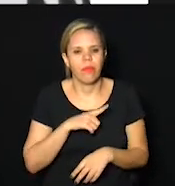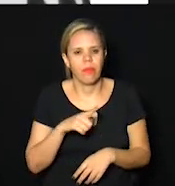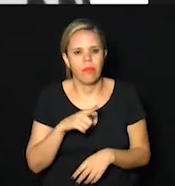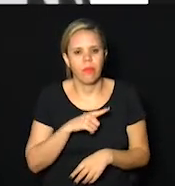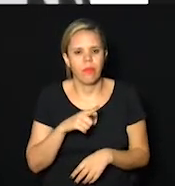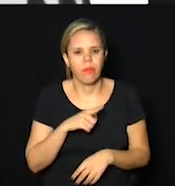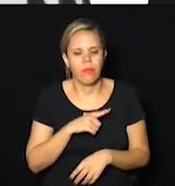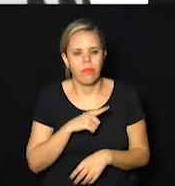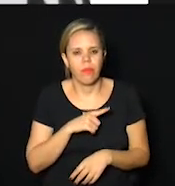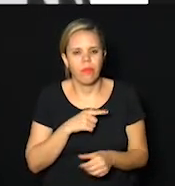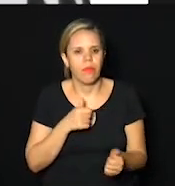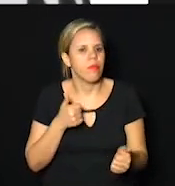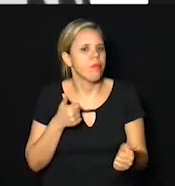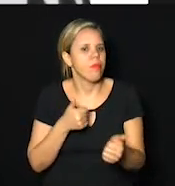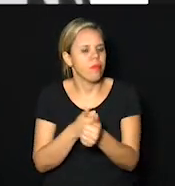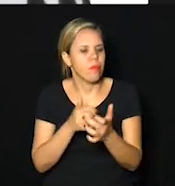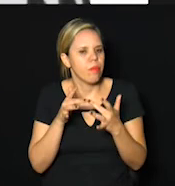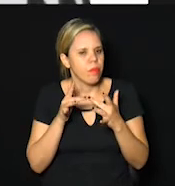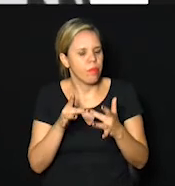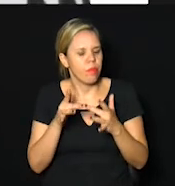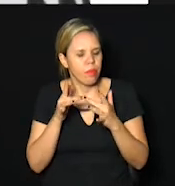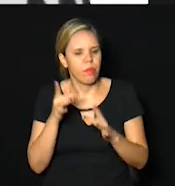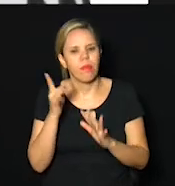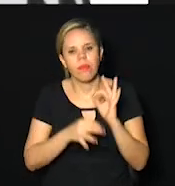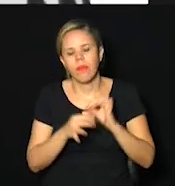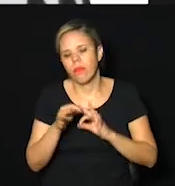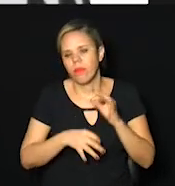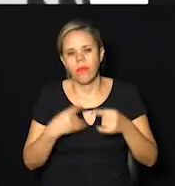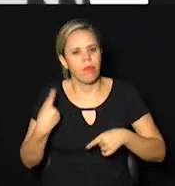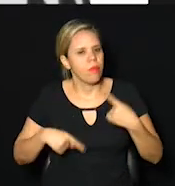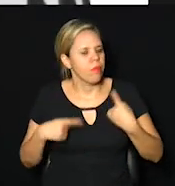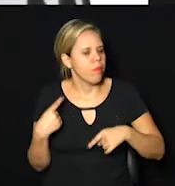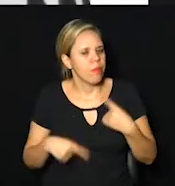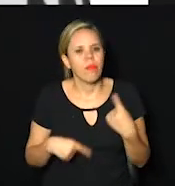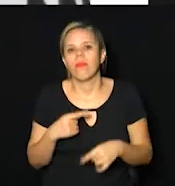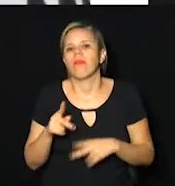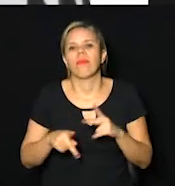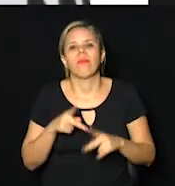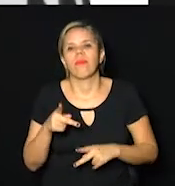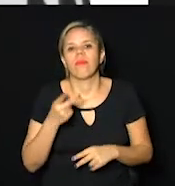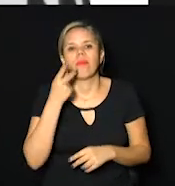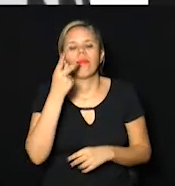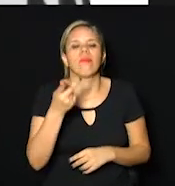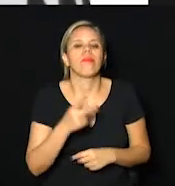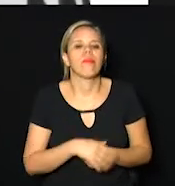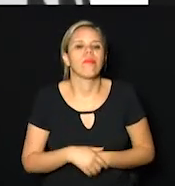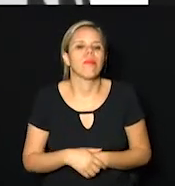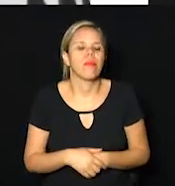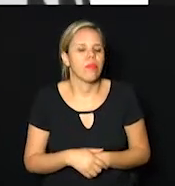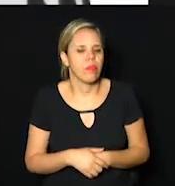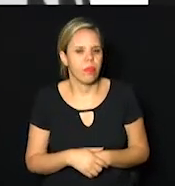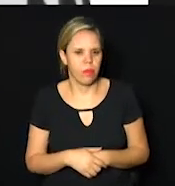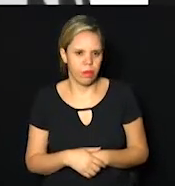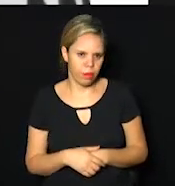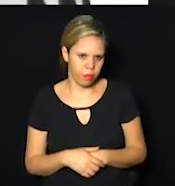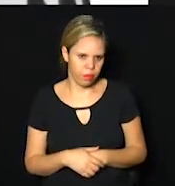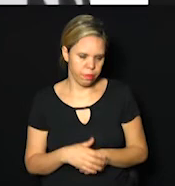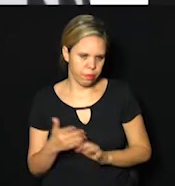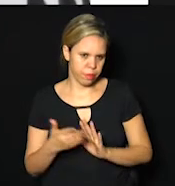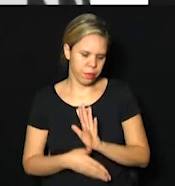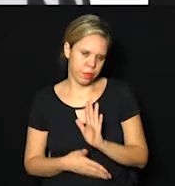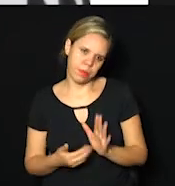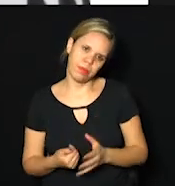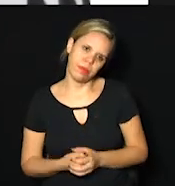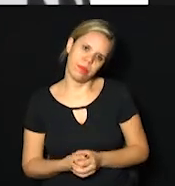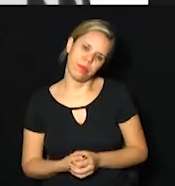certa proximidade com o seu projeto político, né? É aquilo que eu chamo de possibilidade de comprovação. É